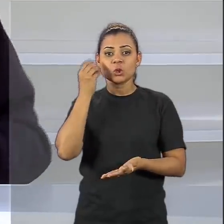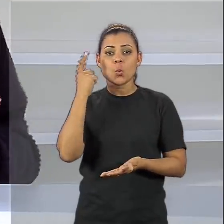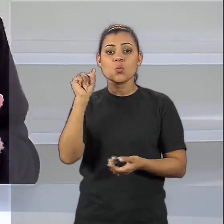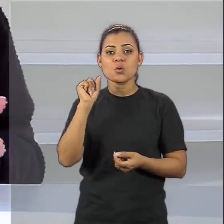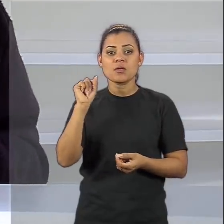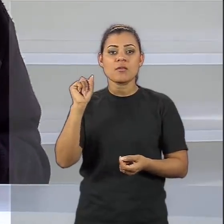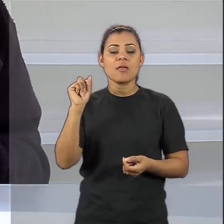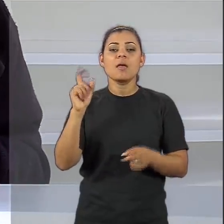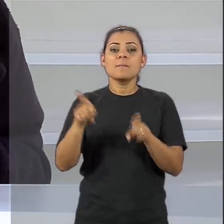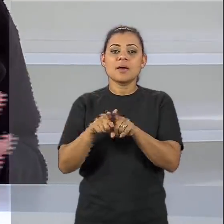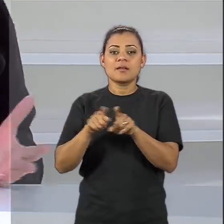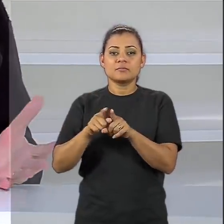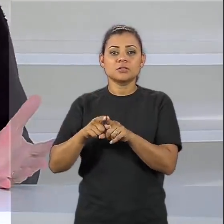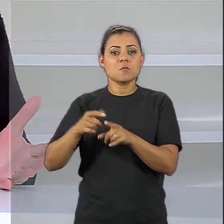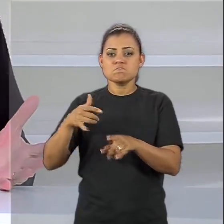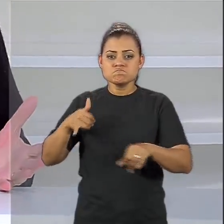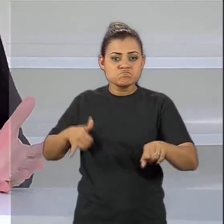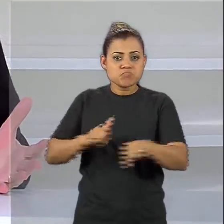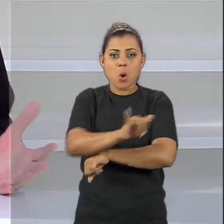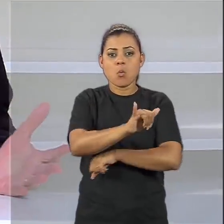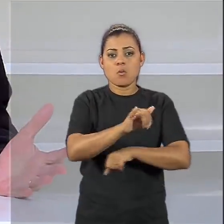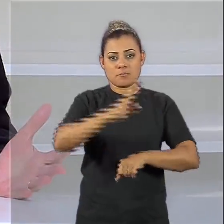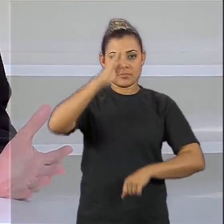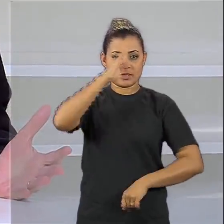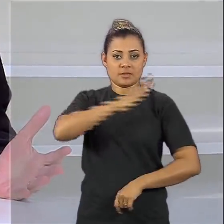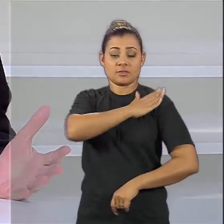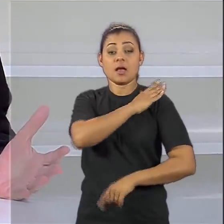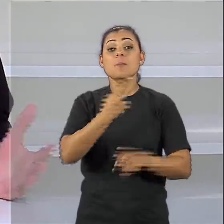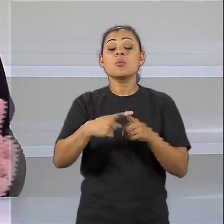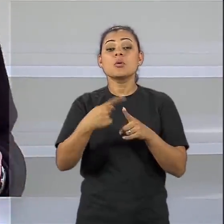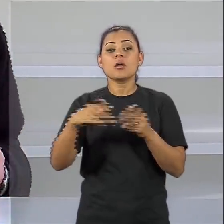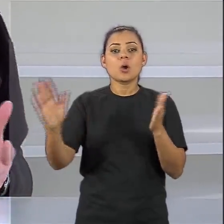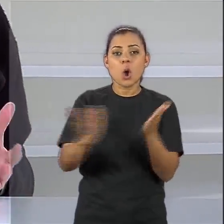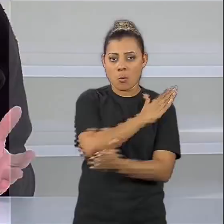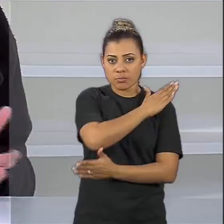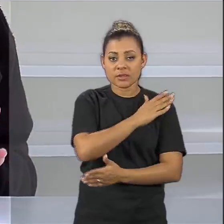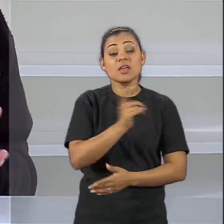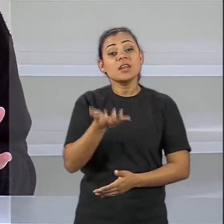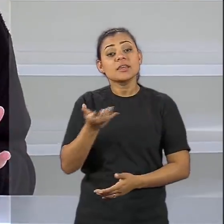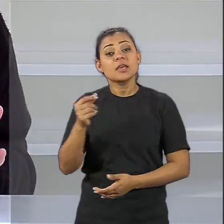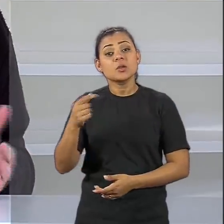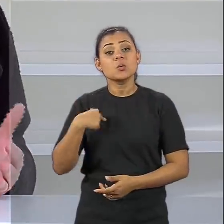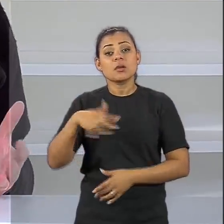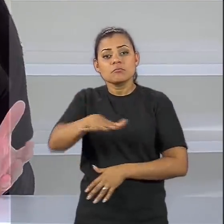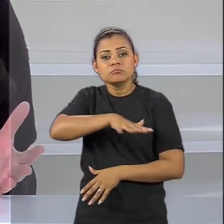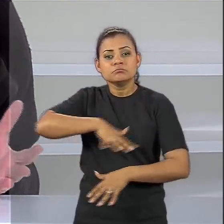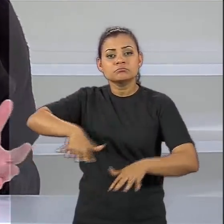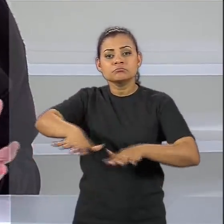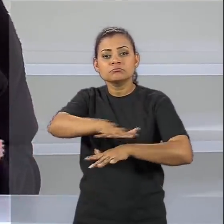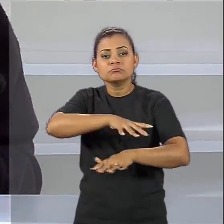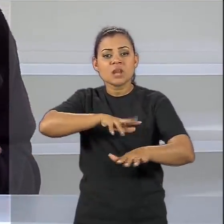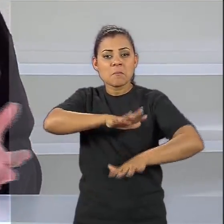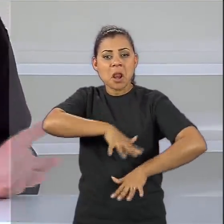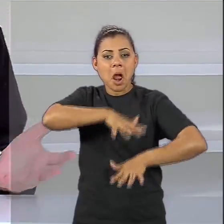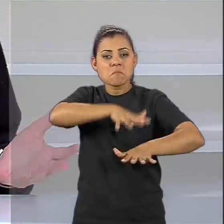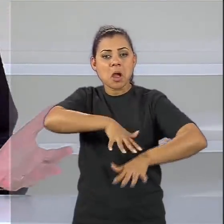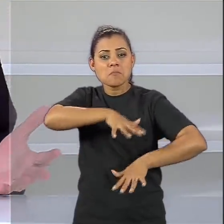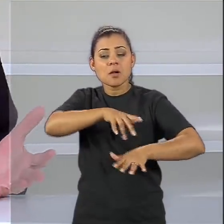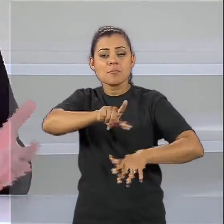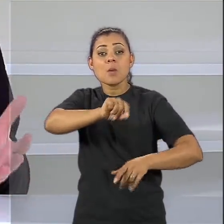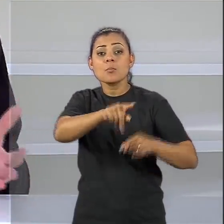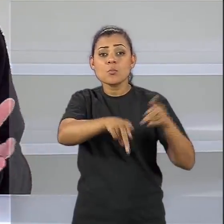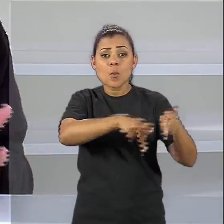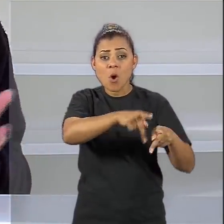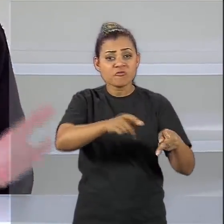militar? Porque havia uma imensa insatisfação com a democracia na Venezuela, como ela estava funcionando. A mesma imensa